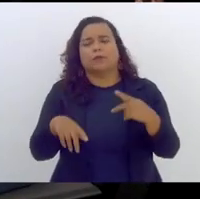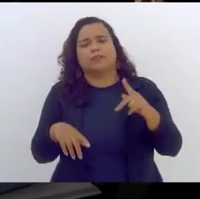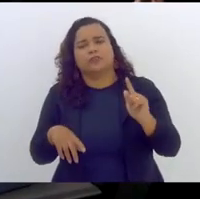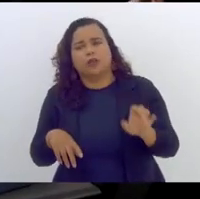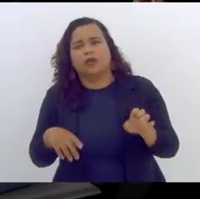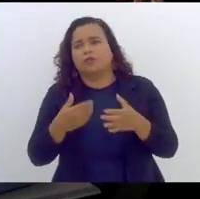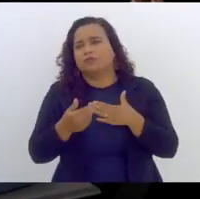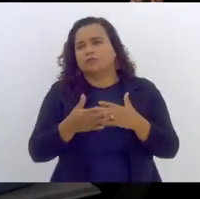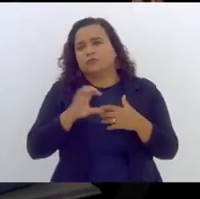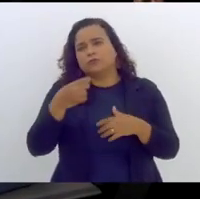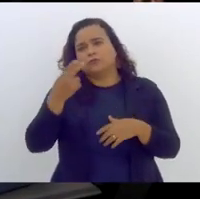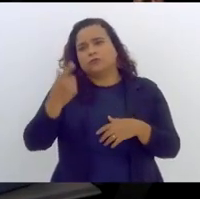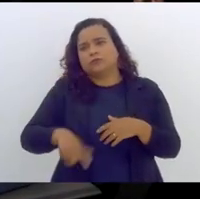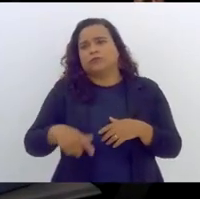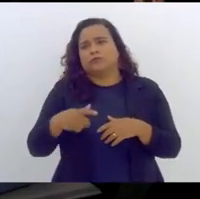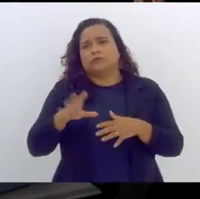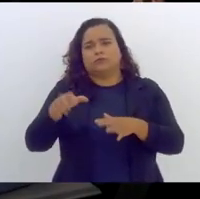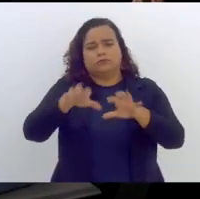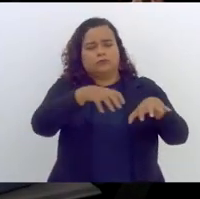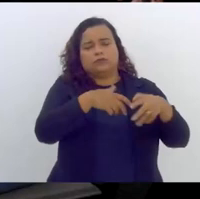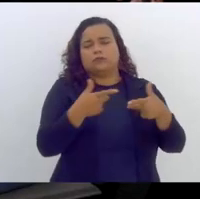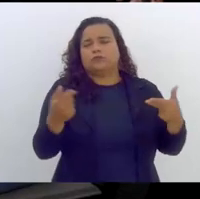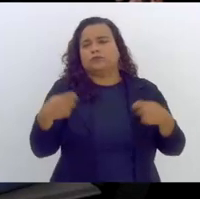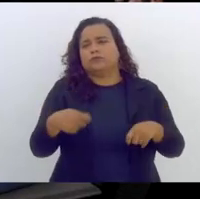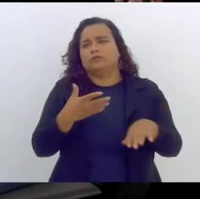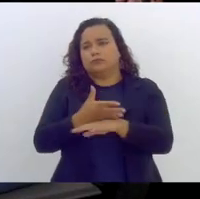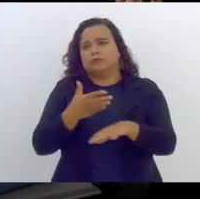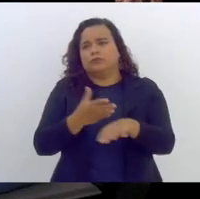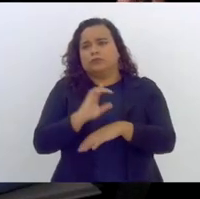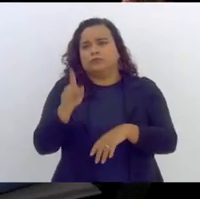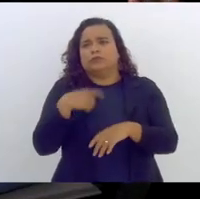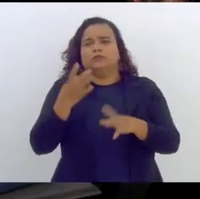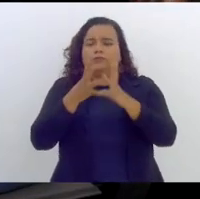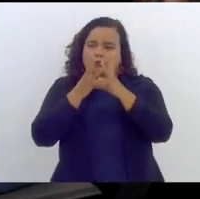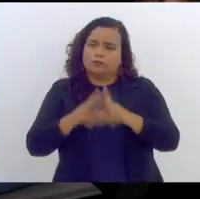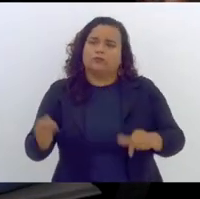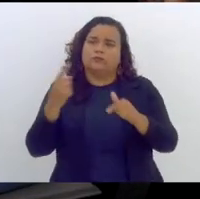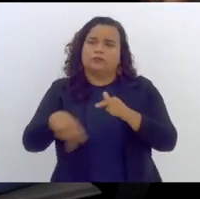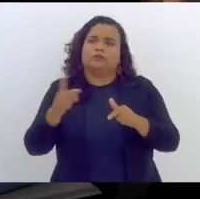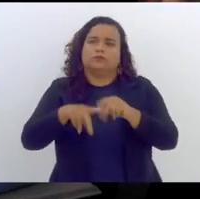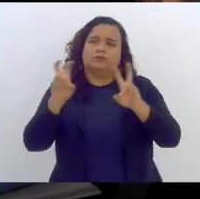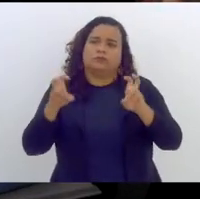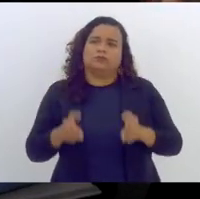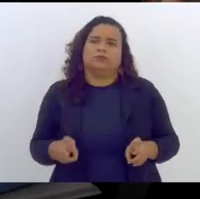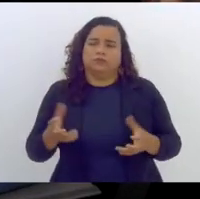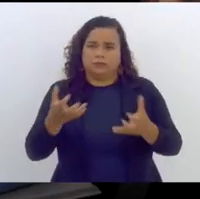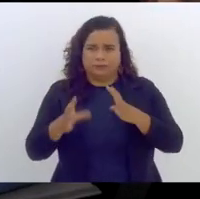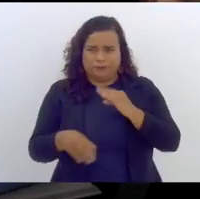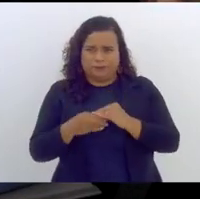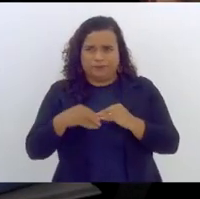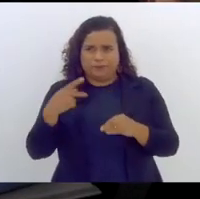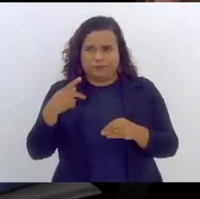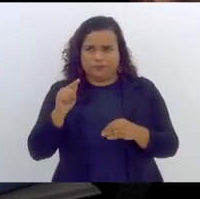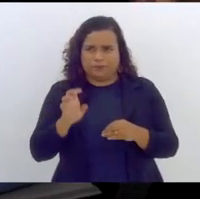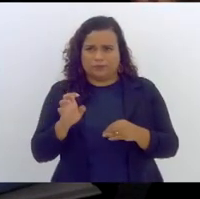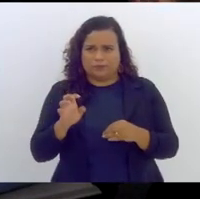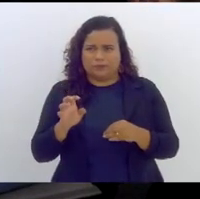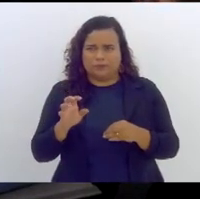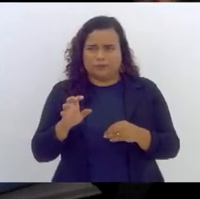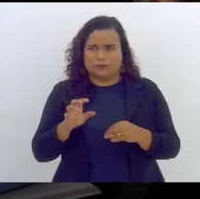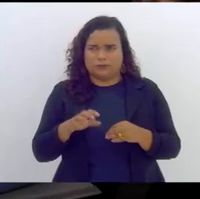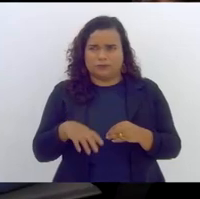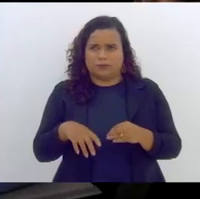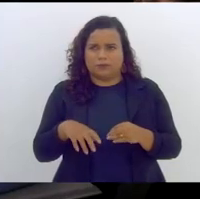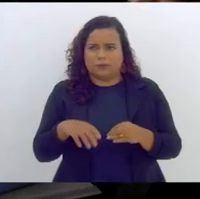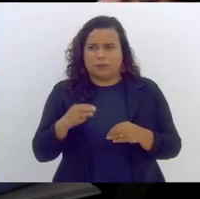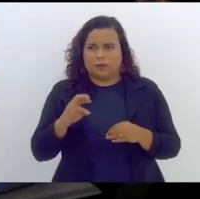ou seja mais de Qual órgão ou seja necessário para que a gente supere essas questões é completar pge que é completar o Alberto passar